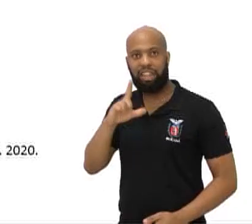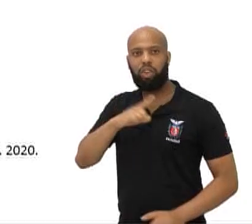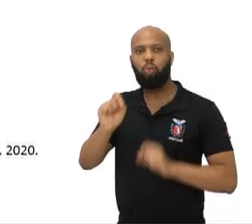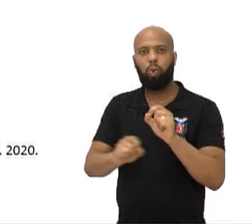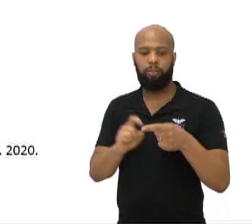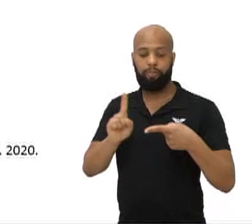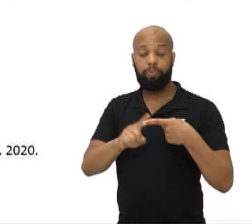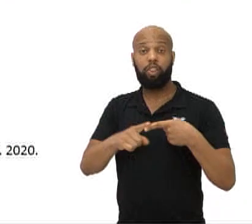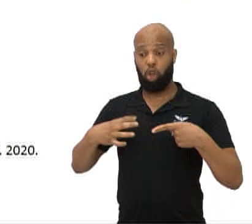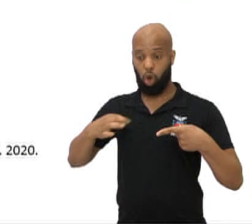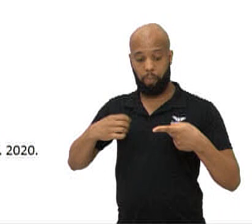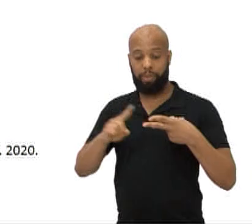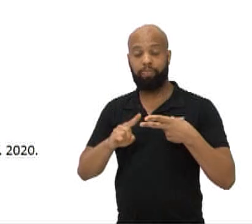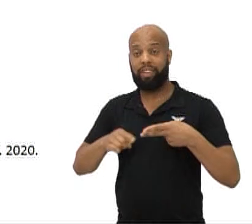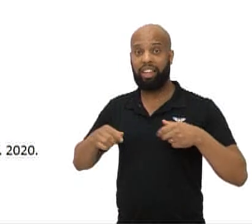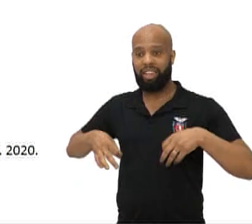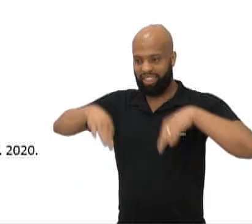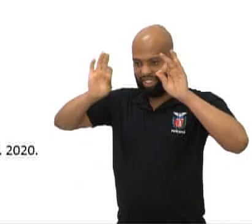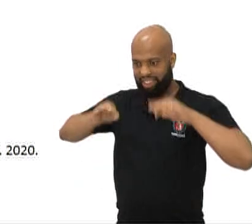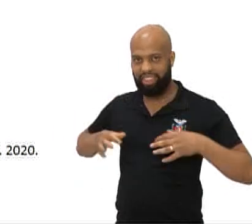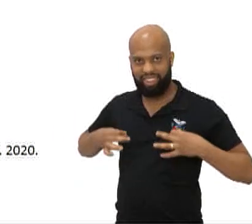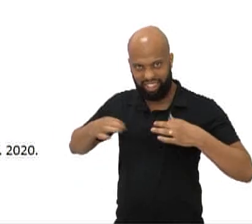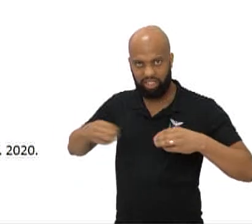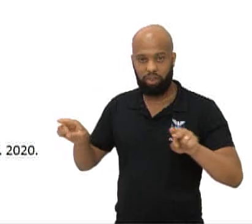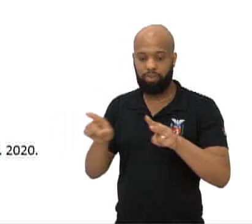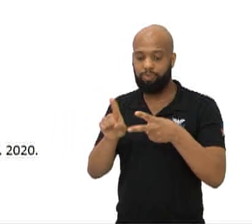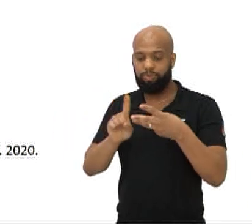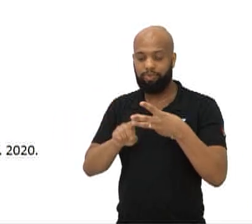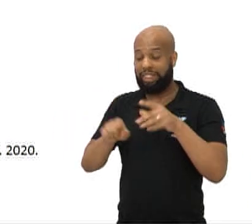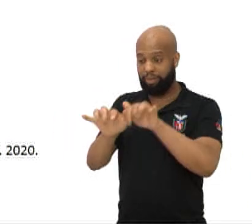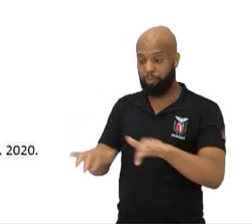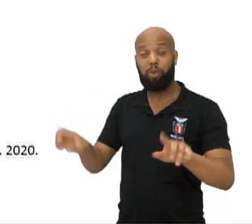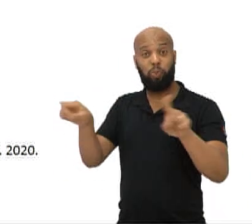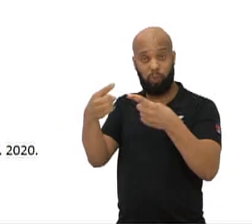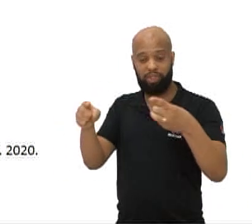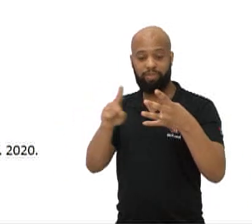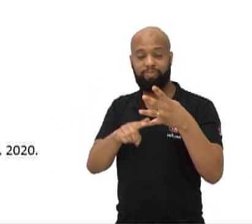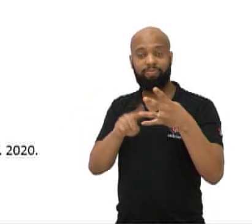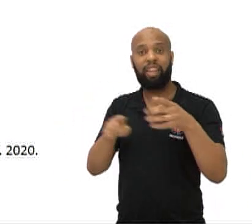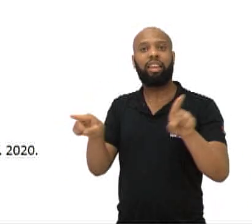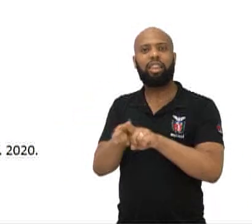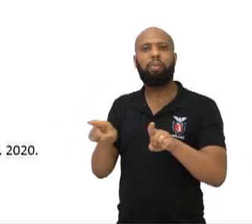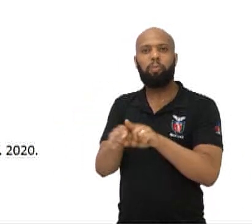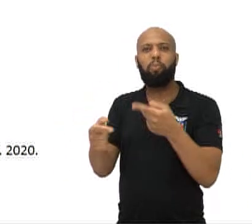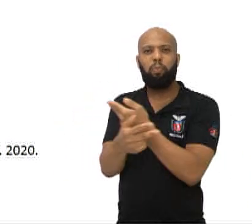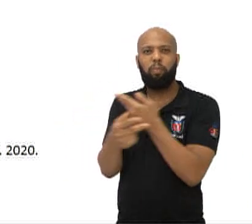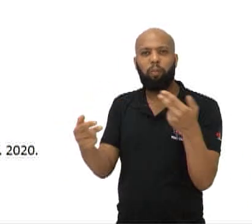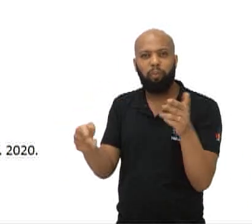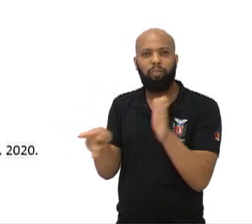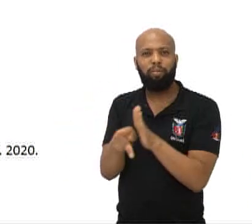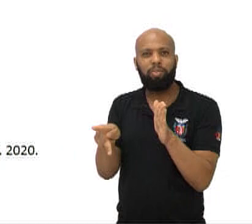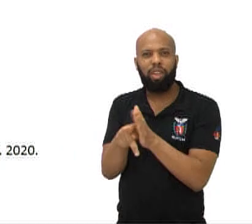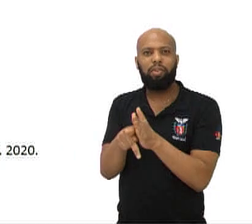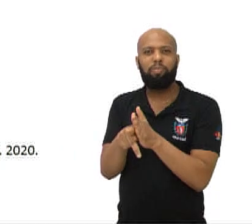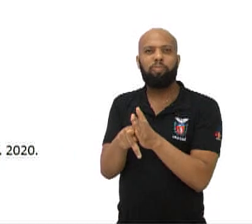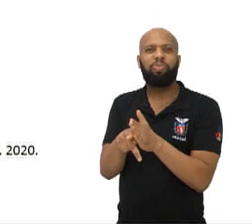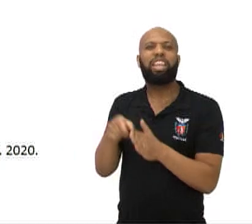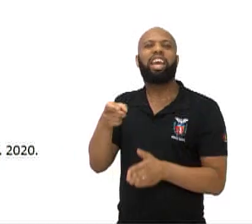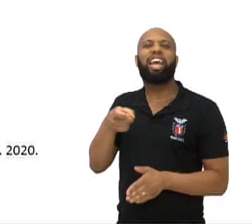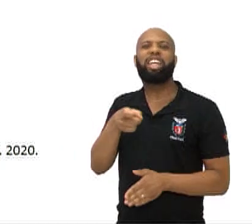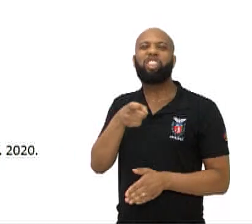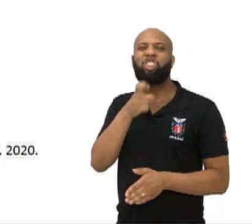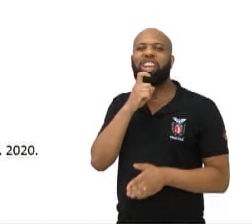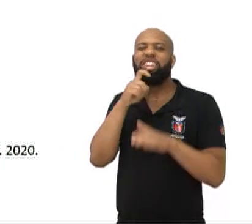perfumes, ferramentas, pianos, caixões, 2 itens super importantes que você tem na tua casa. Patins de gelo e sapatos de